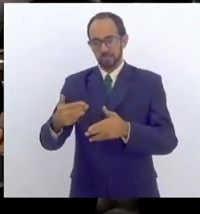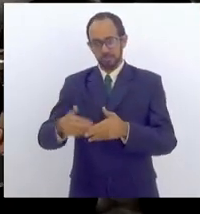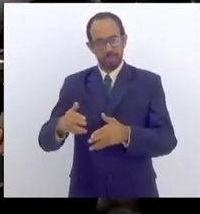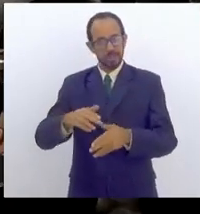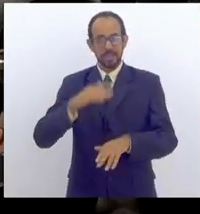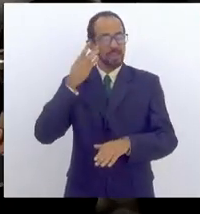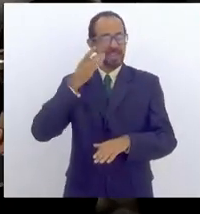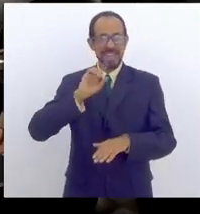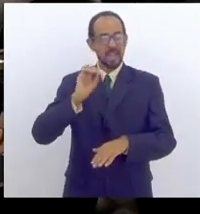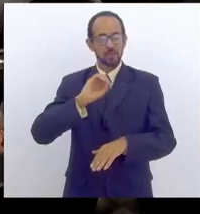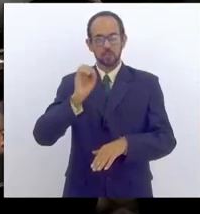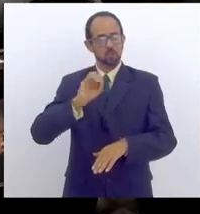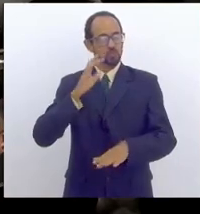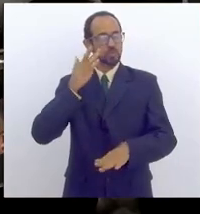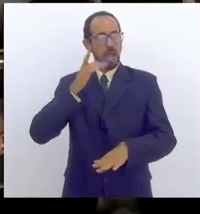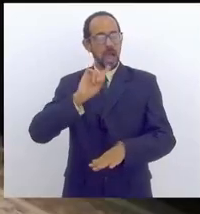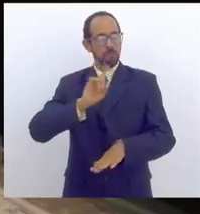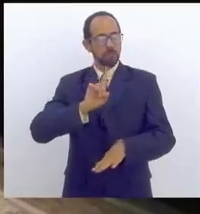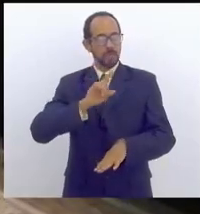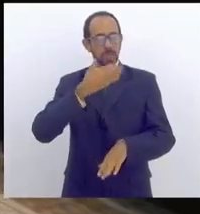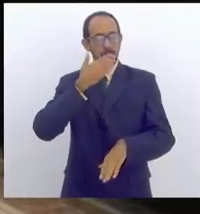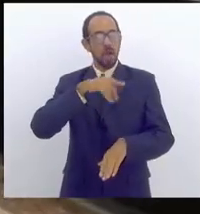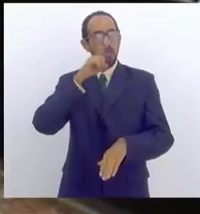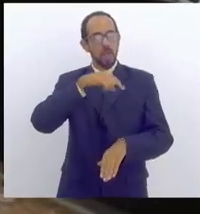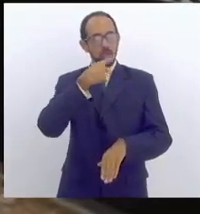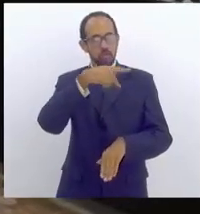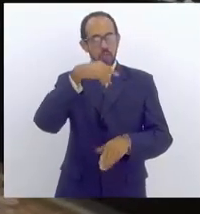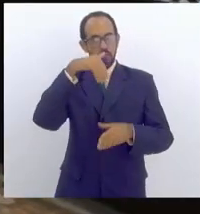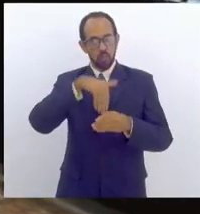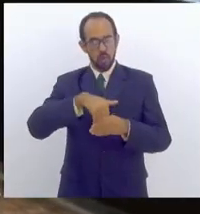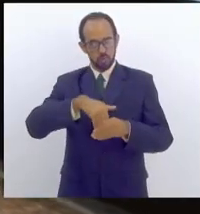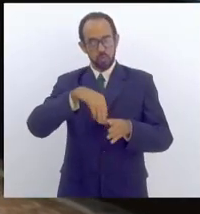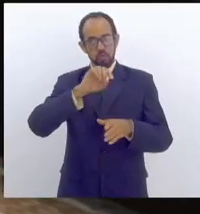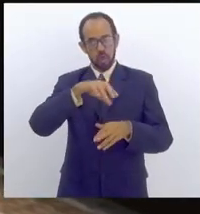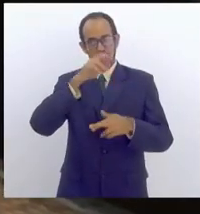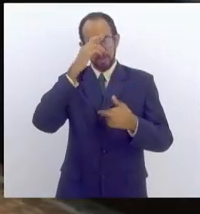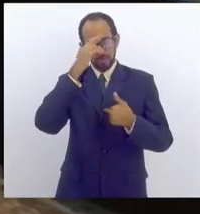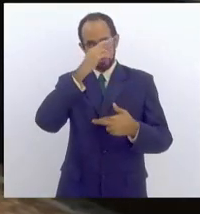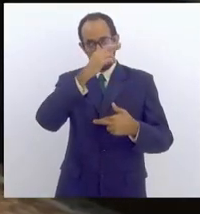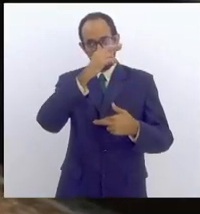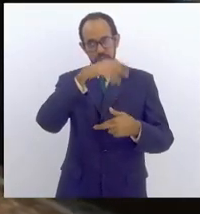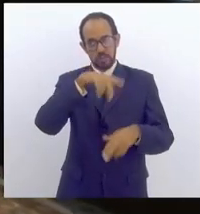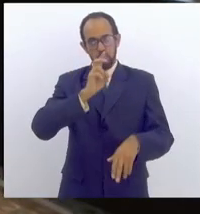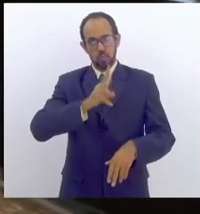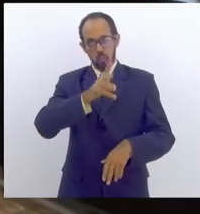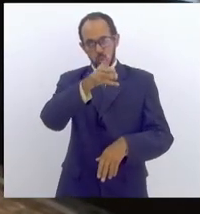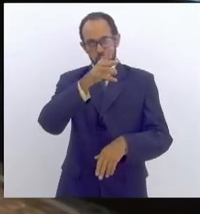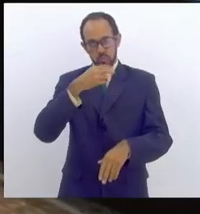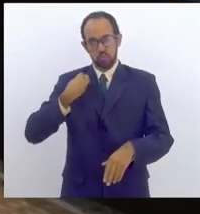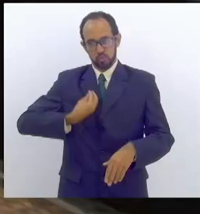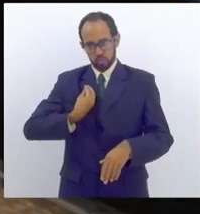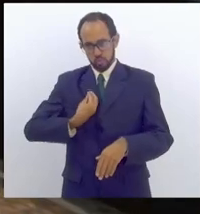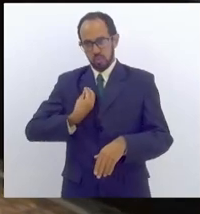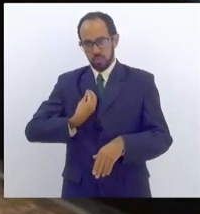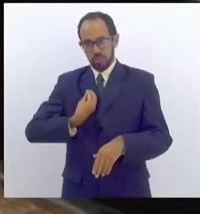é, forma a não descumprir a decisão que ainda está em vigor, embora saibamos.